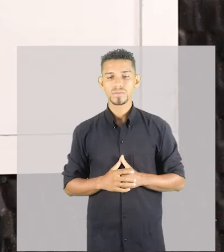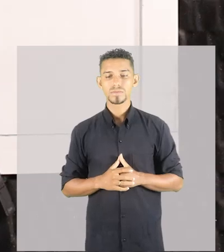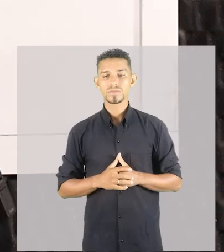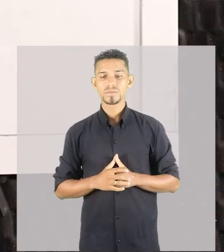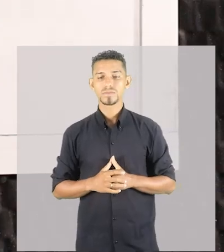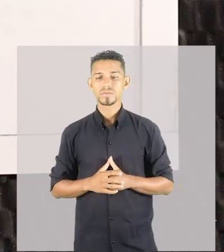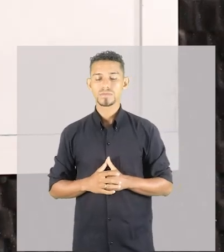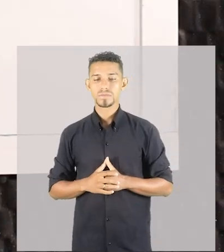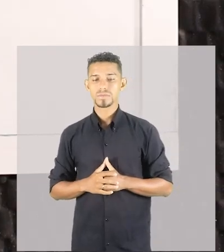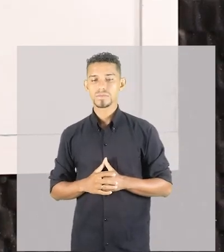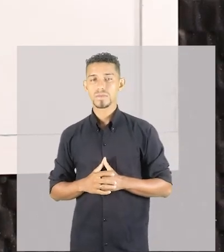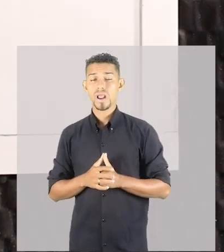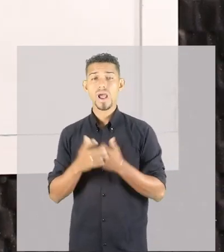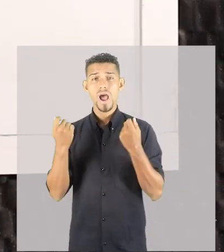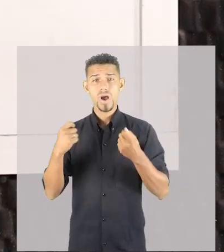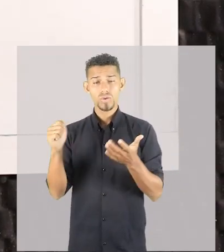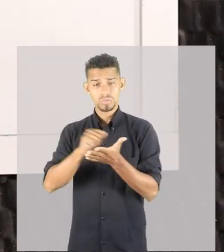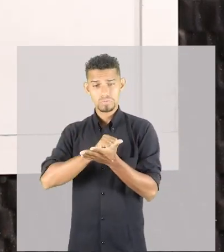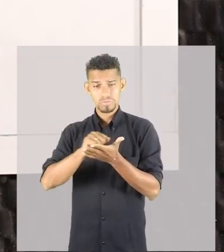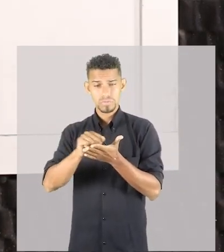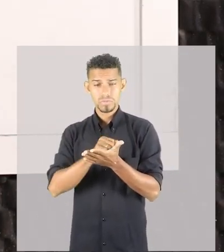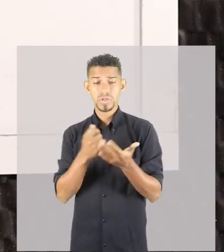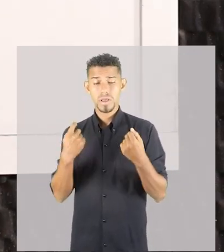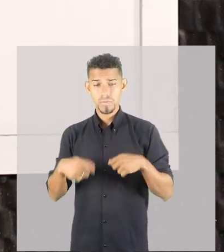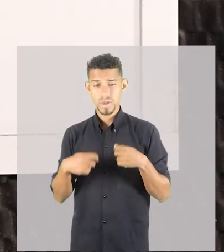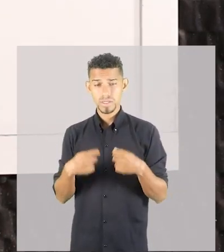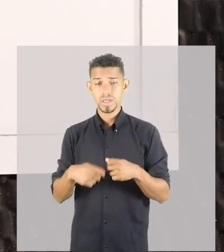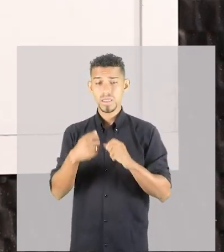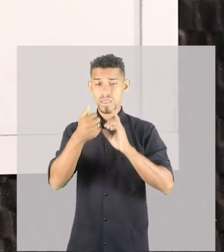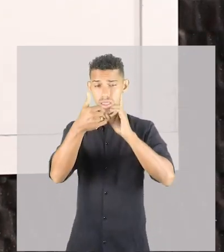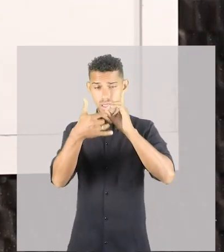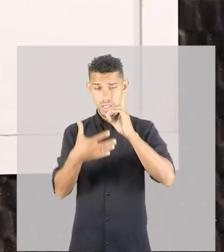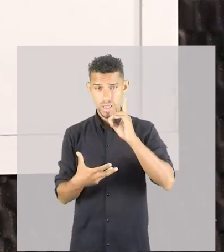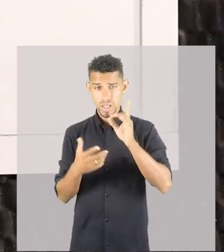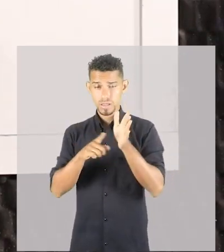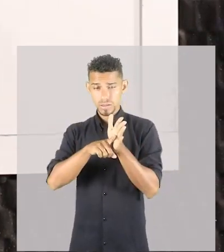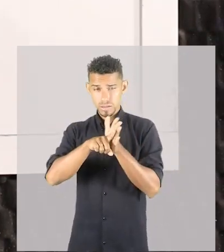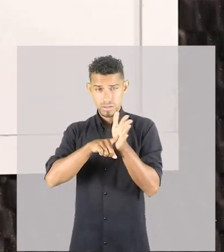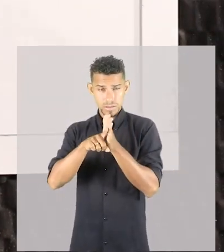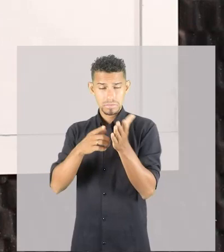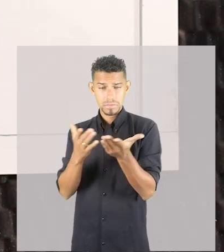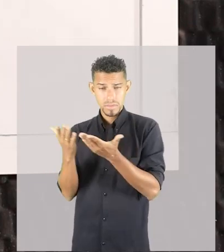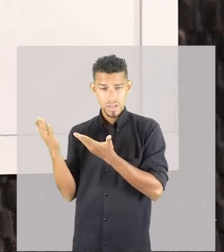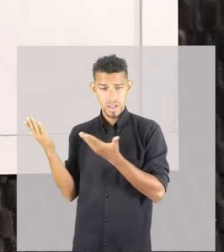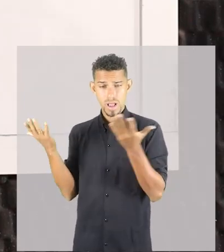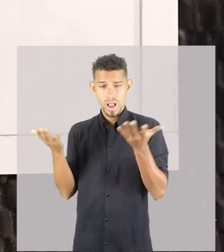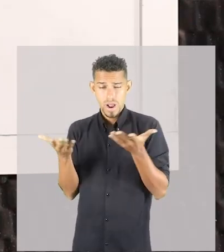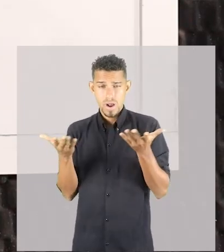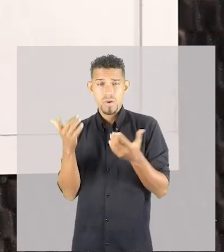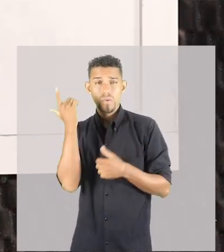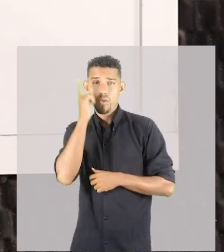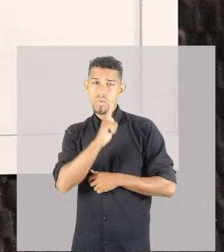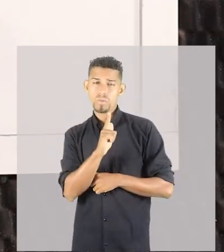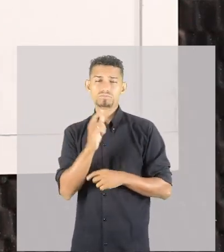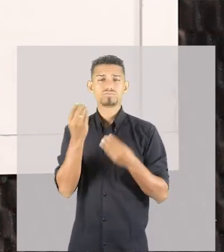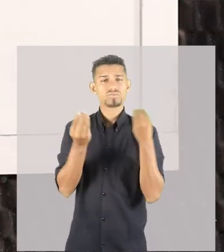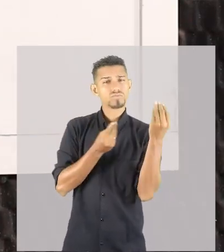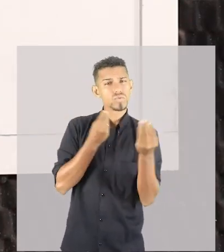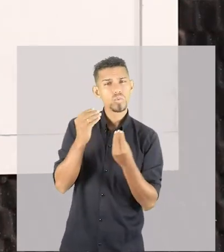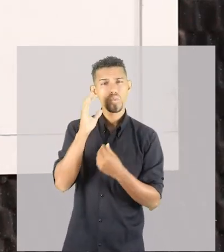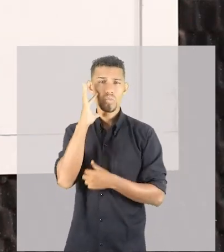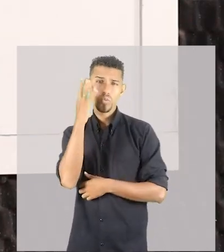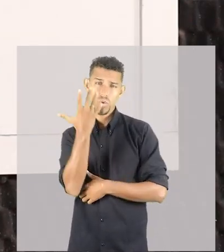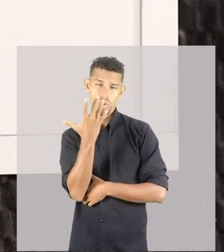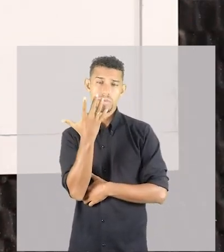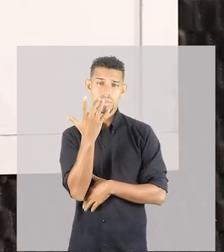aqui, tá? A gente só vai precisar desses dados agora para conseguir de fato entender como funciona a